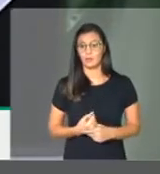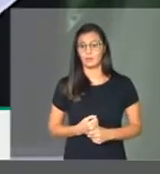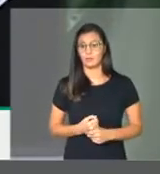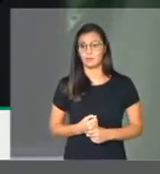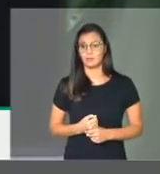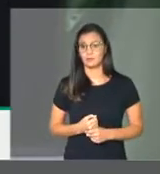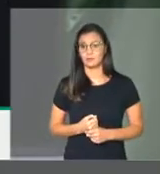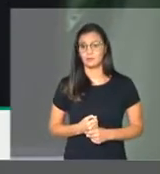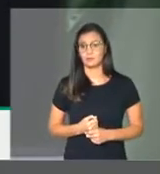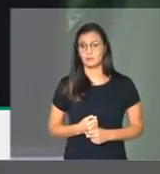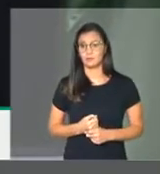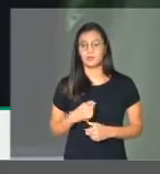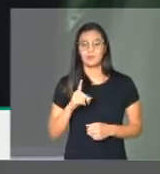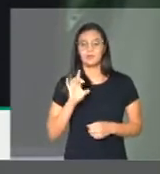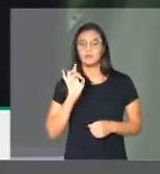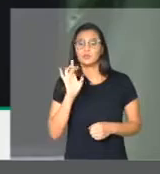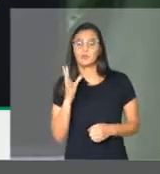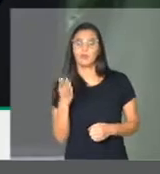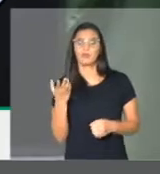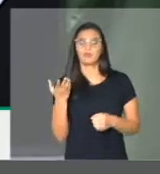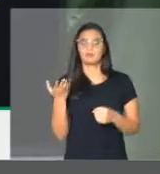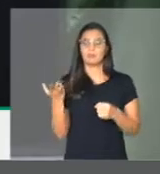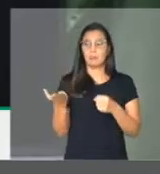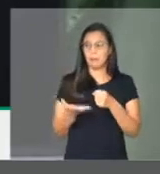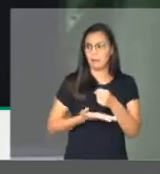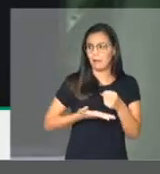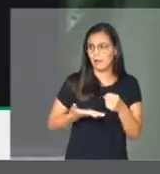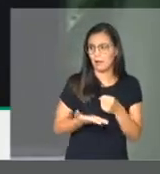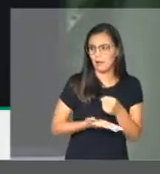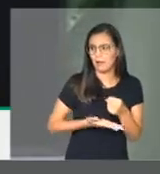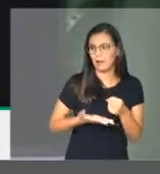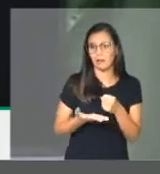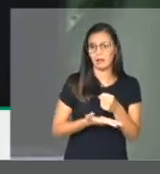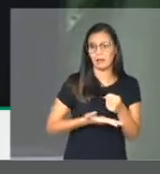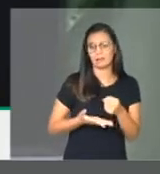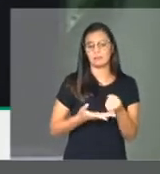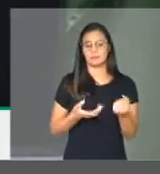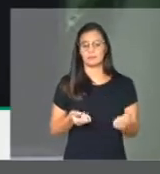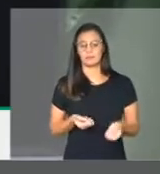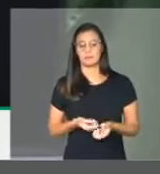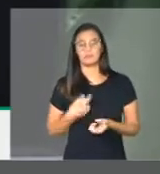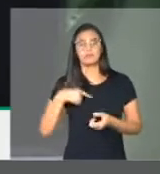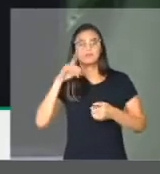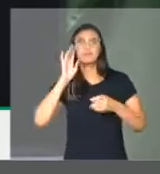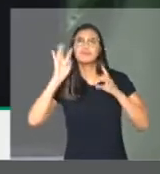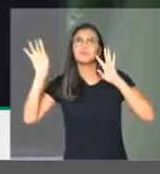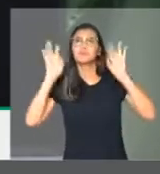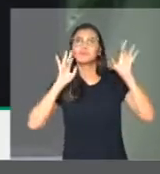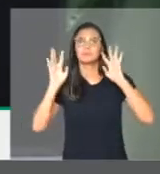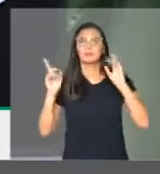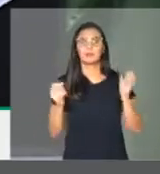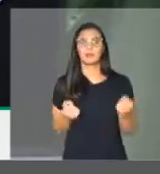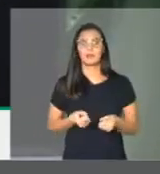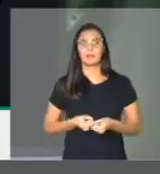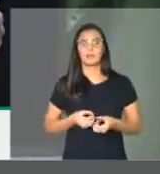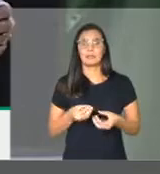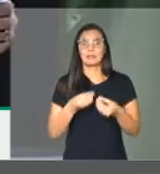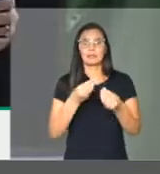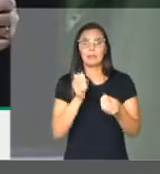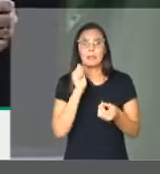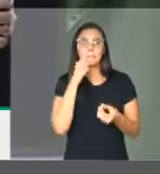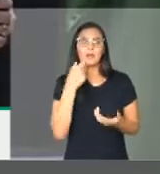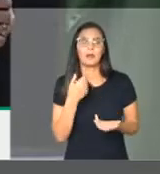perfunctório, da superfície, os artistas do diversionismo e da ilusão, que distribui pão e circo